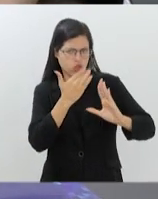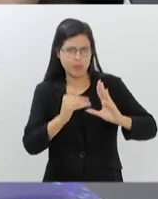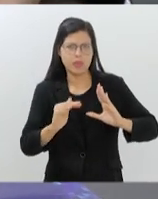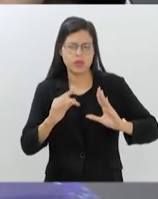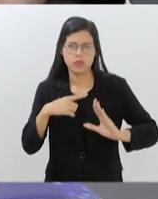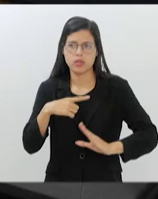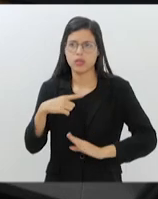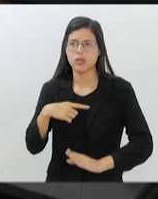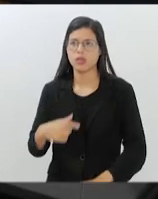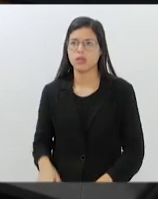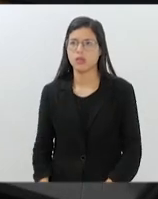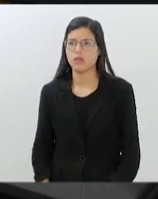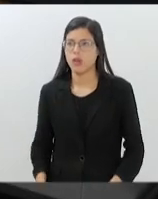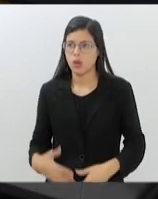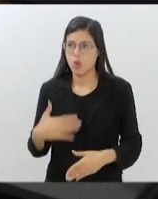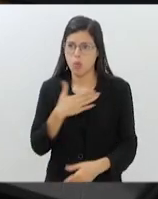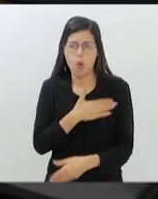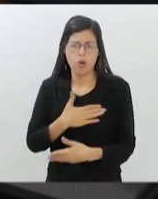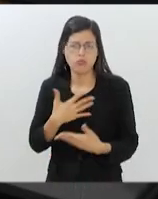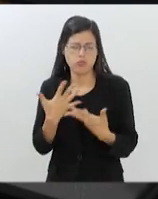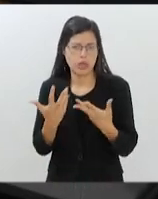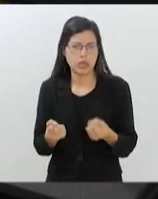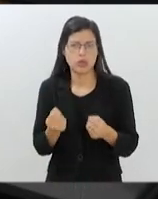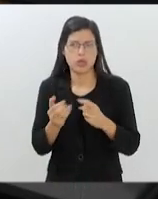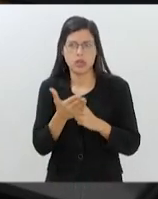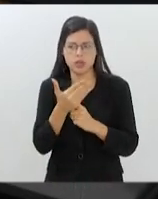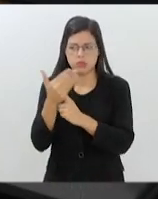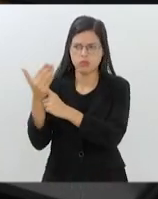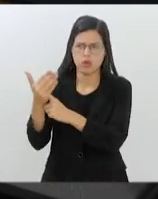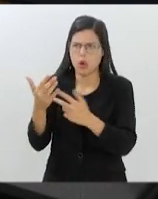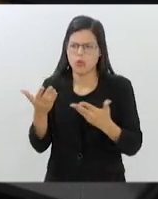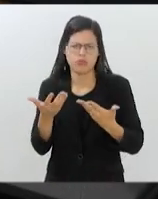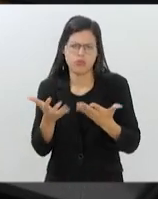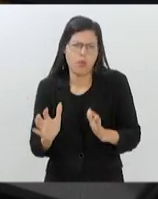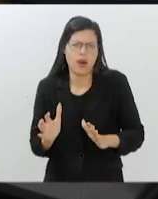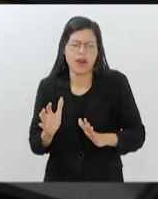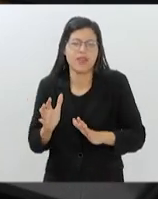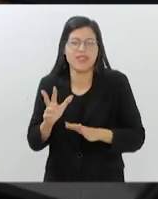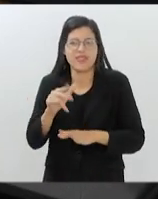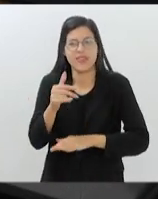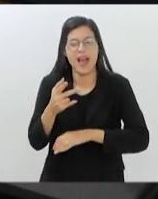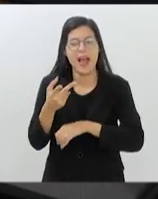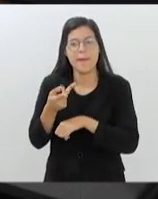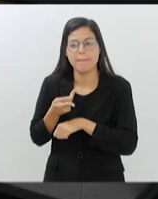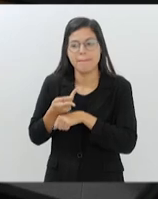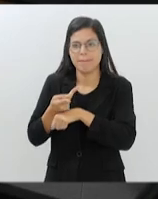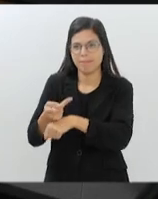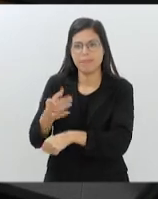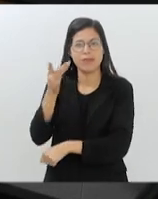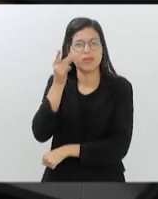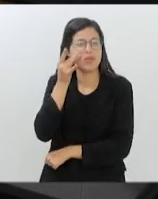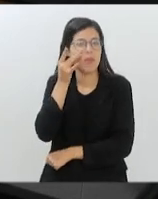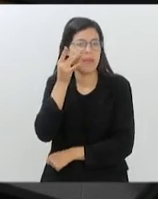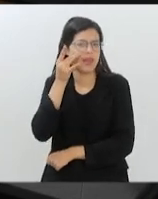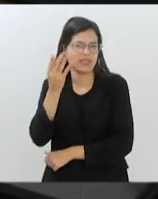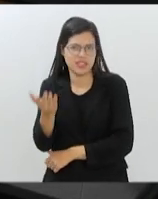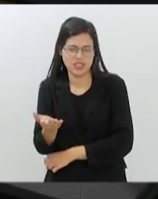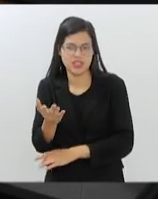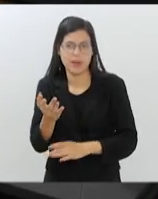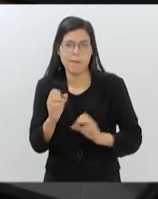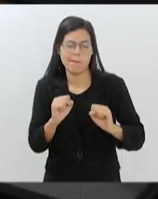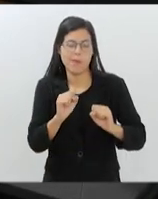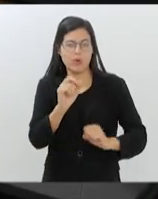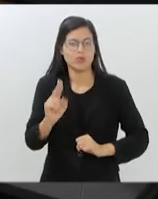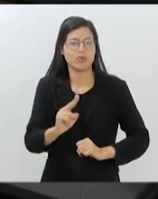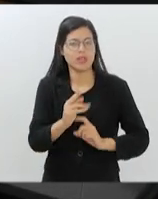senhor eu sou adepto à tecnologia eu não quero que o senhor vá pessoalmente ou mande o pombo correio não senhor pode usar tecnologia mas isso tem que constar